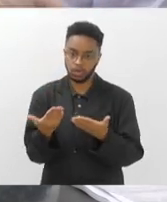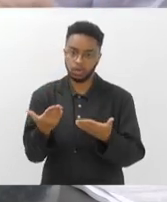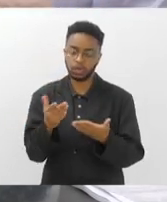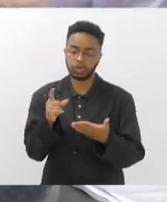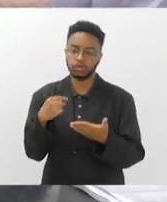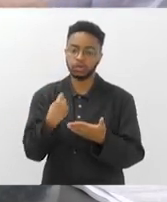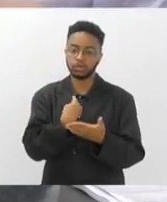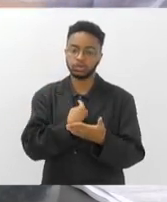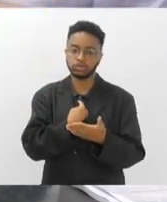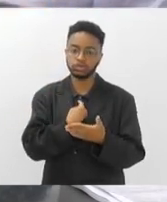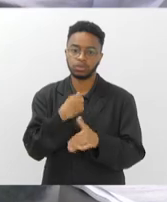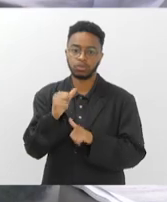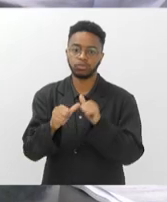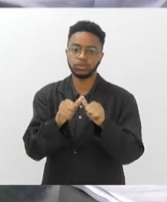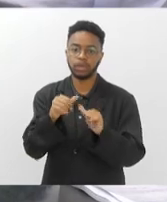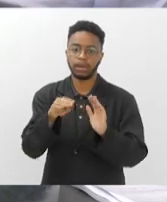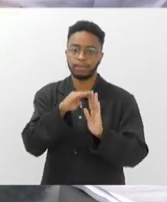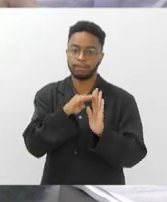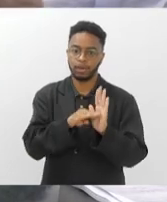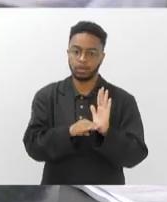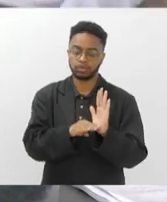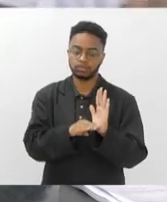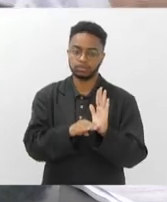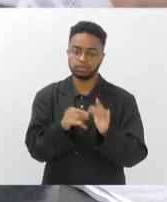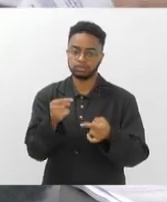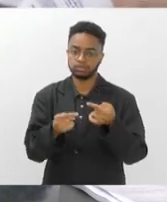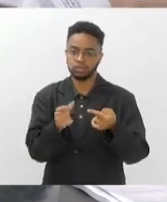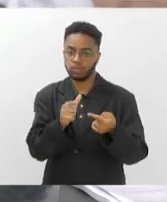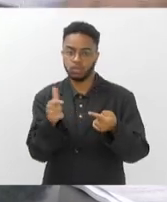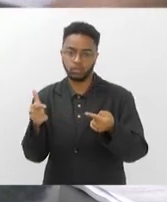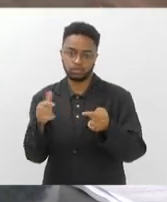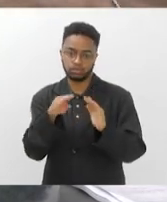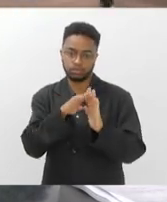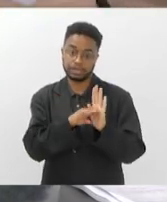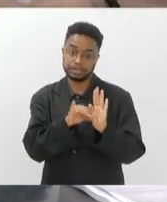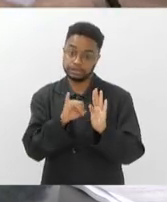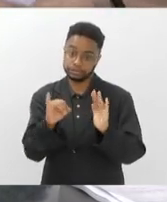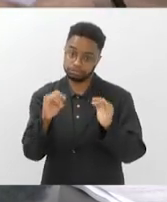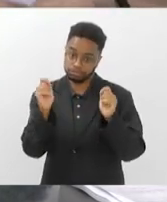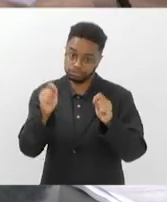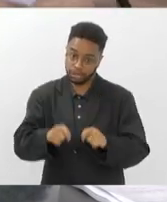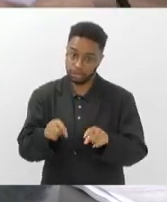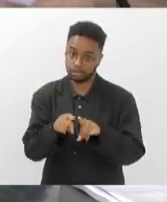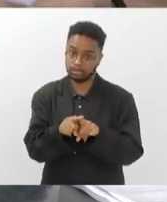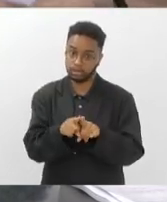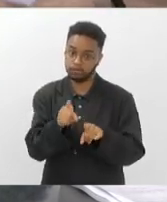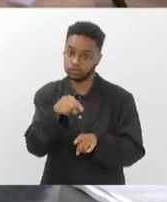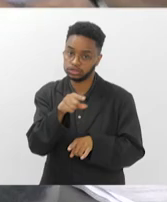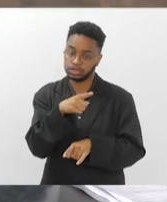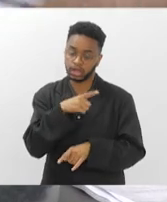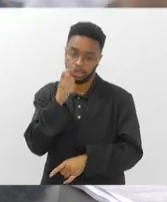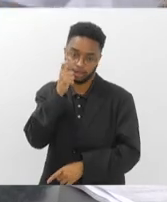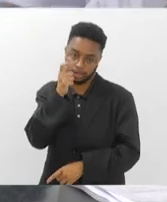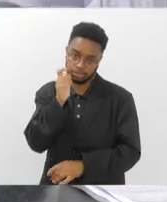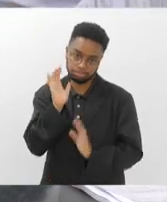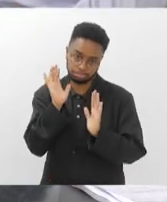pudéssemos passar para a extraordinária, se fosse também de interesse, de conveniência da CCJ como um